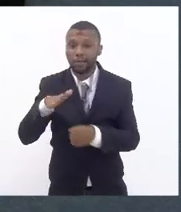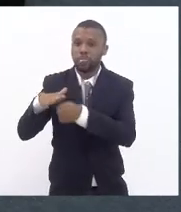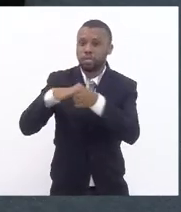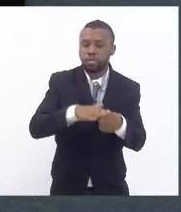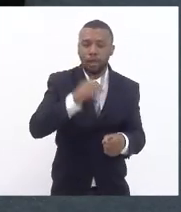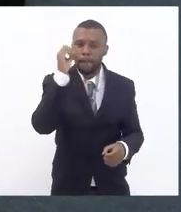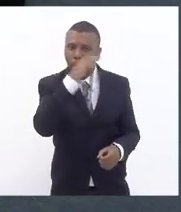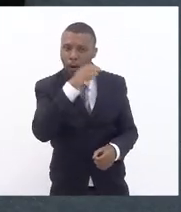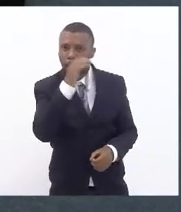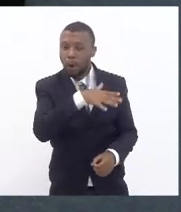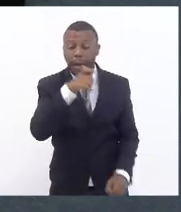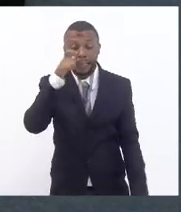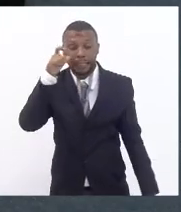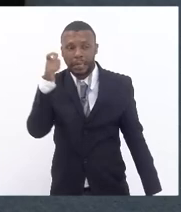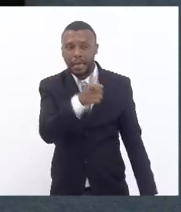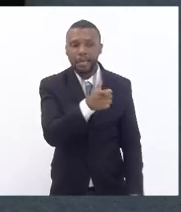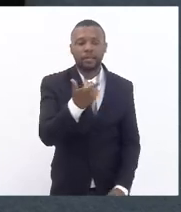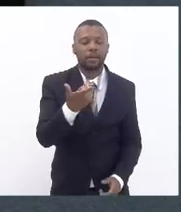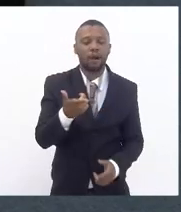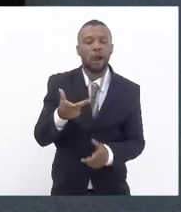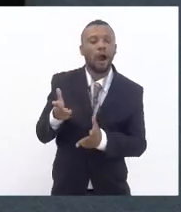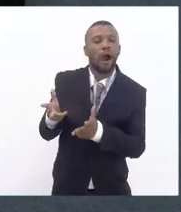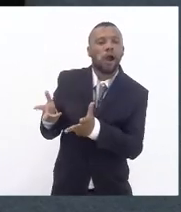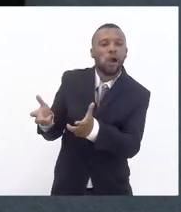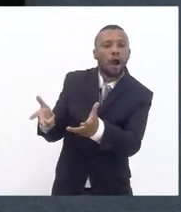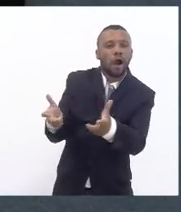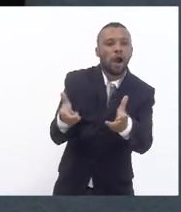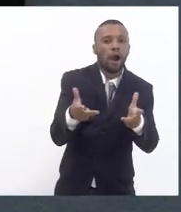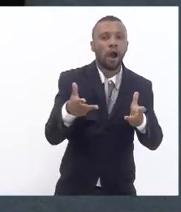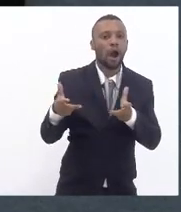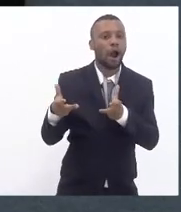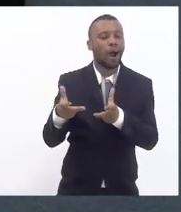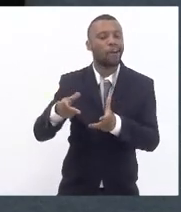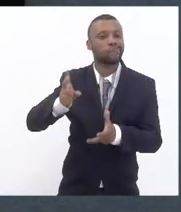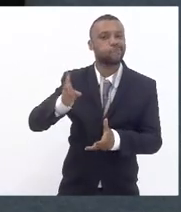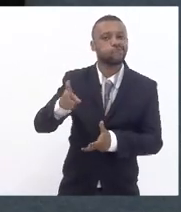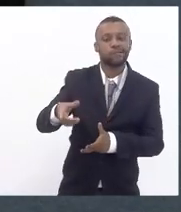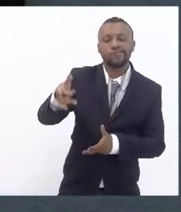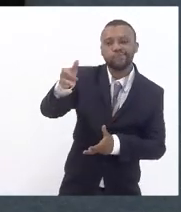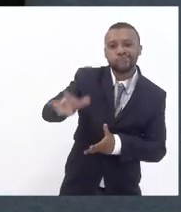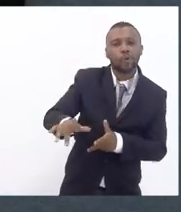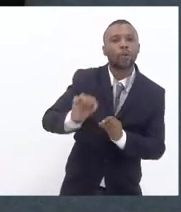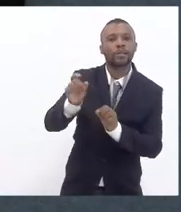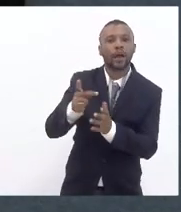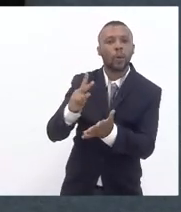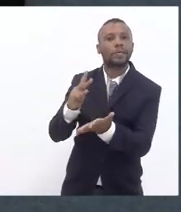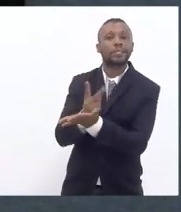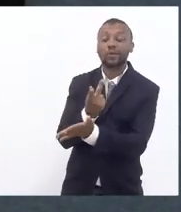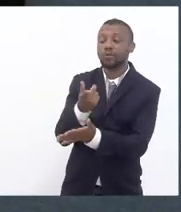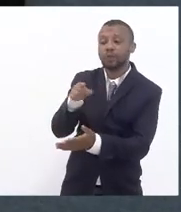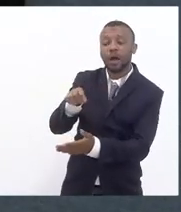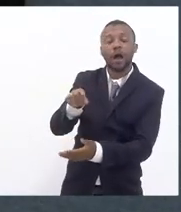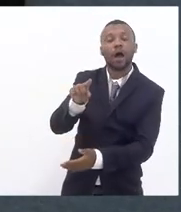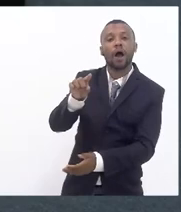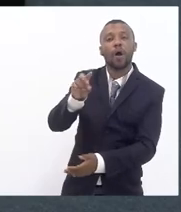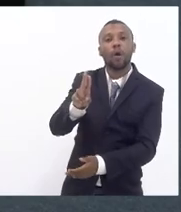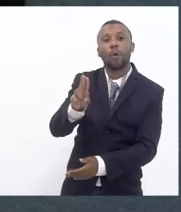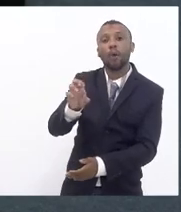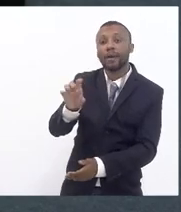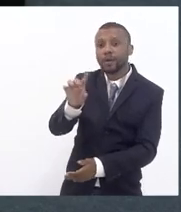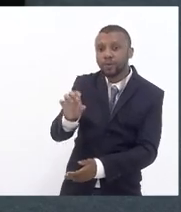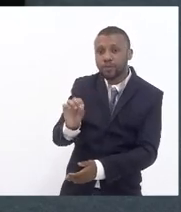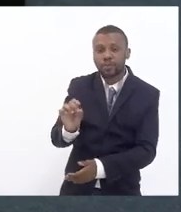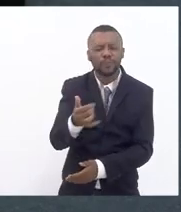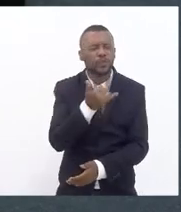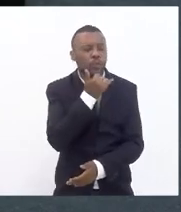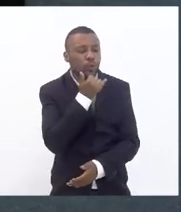ensino continuar acontecendo o que está acontecendo com a UESO. Por isso esse debate da incorporação... Deputado Flávio Serafini,